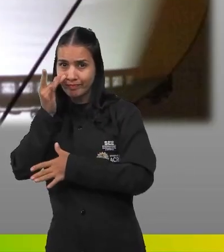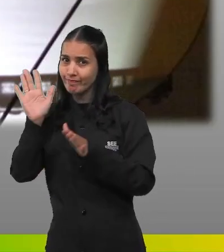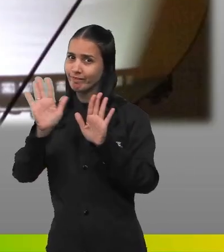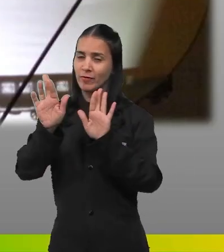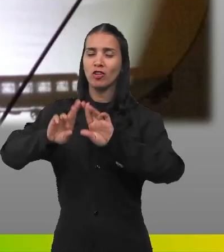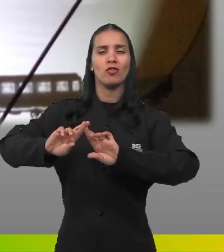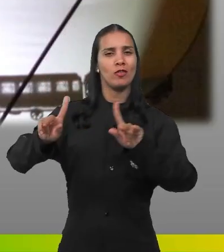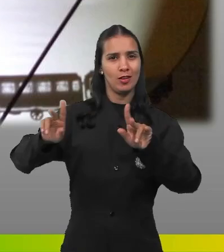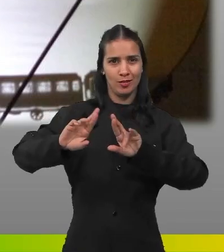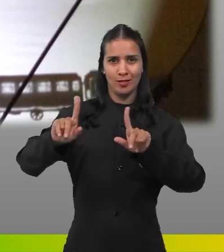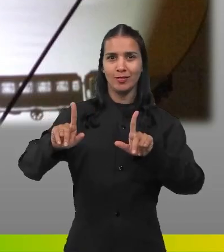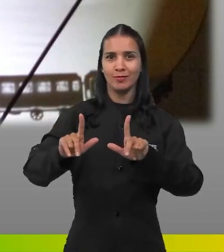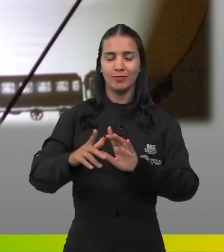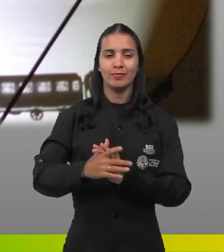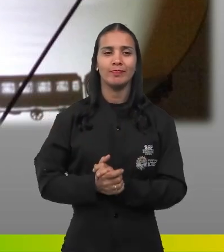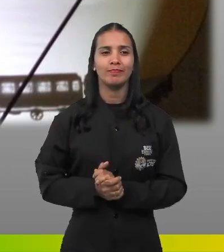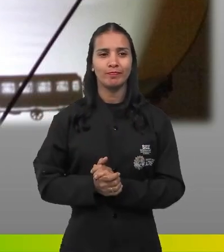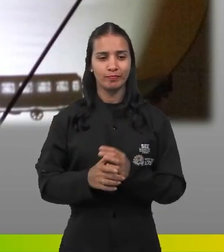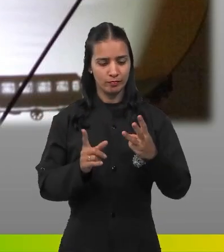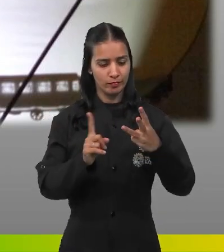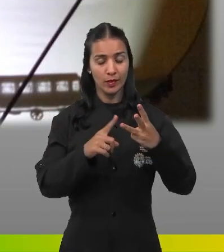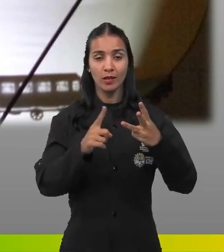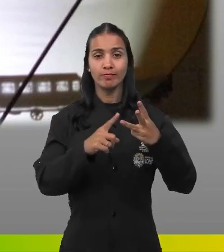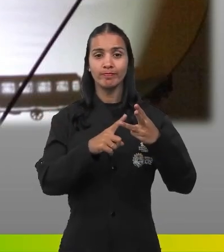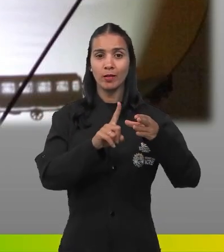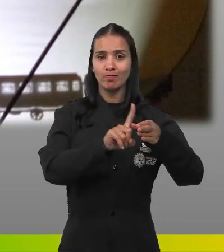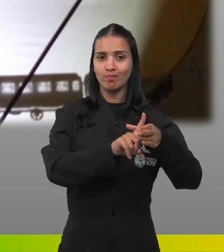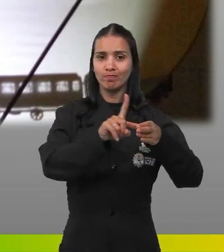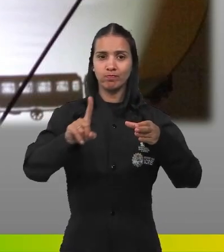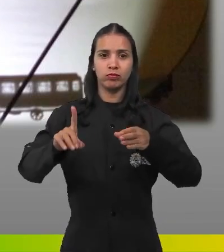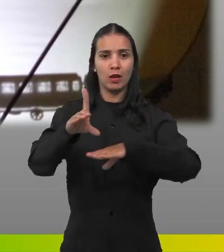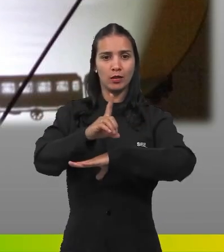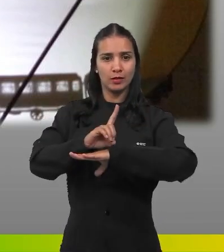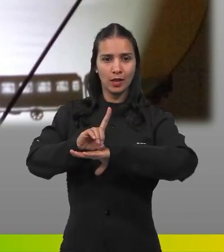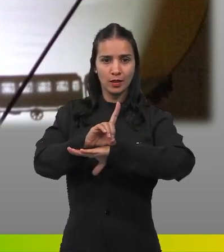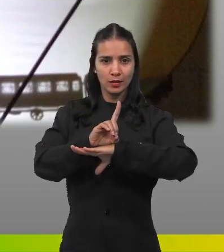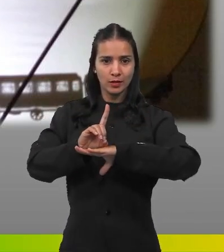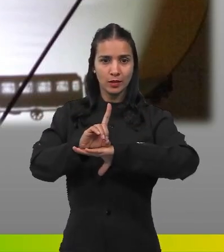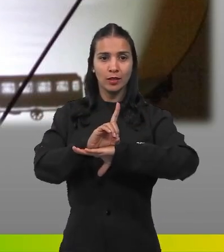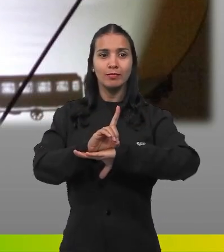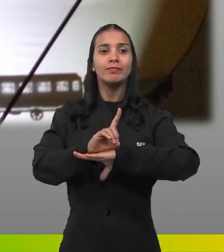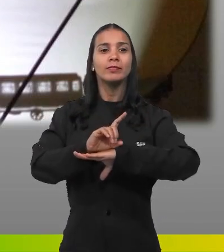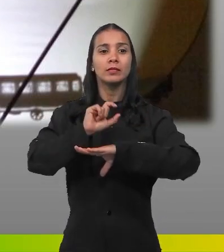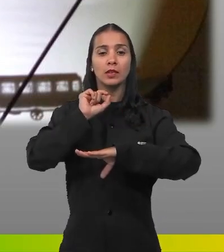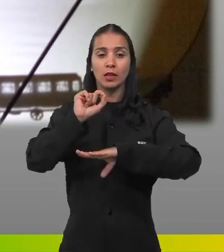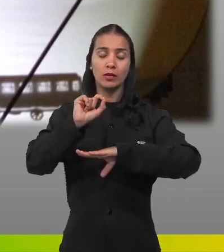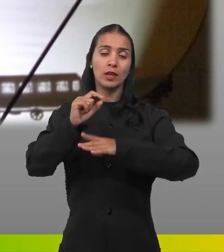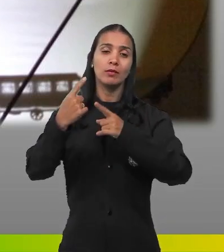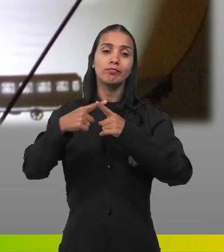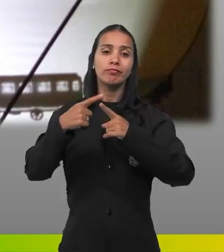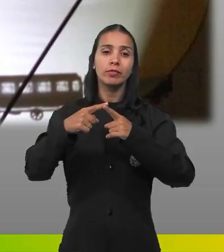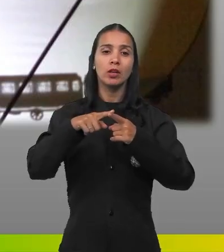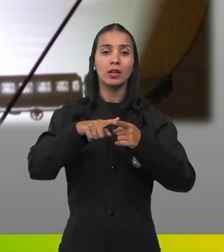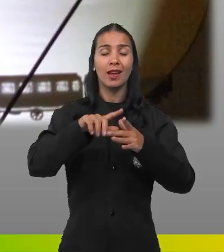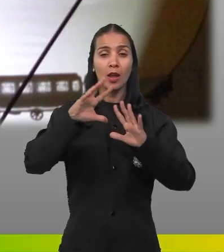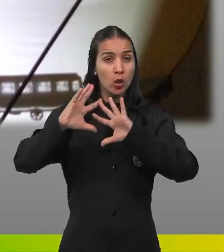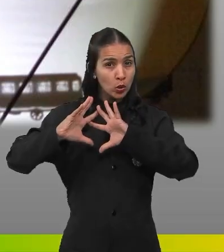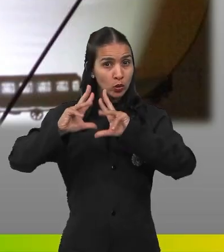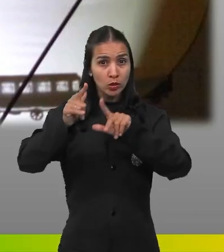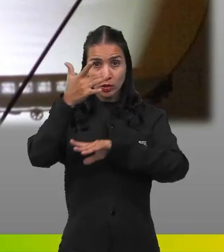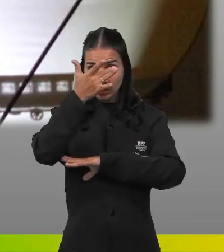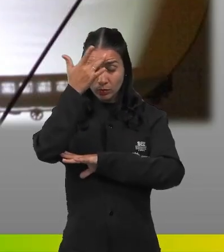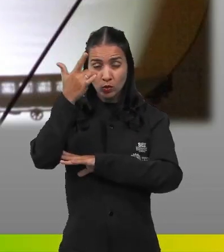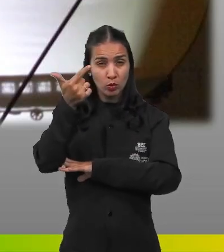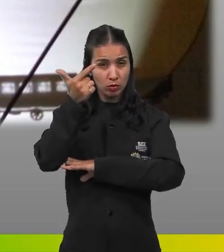Exclusão digital, também tem a questão da exclusão digital, que é que nem todos têm acesso a essa